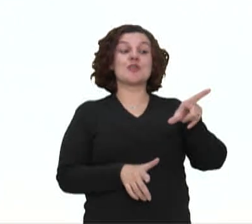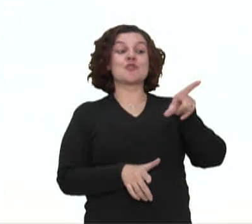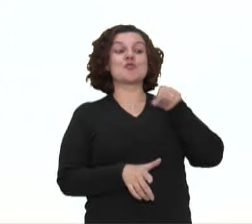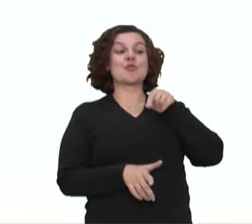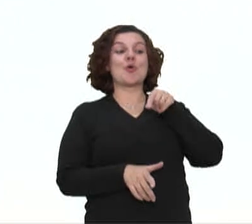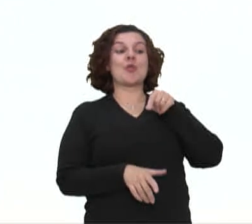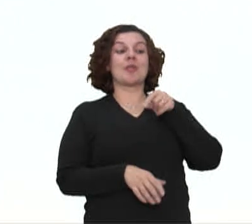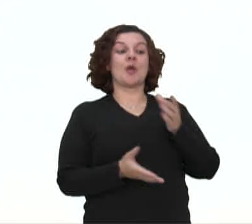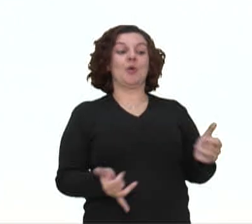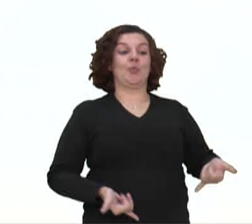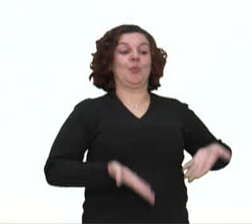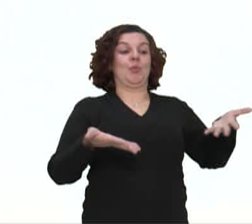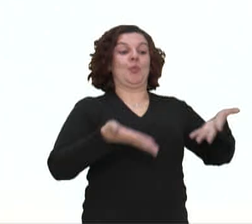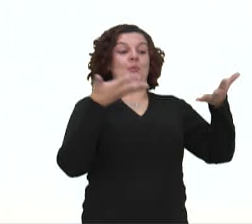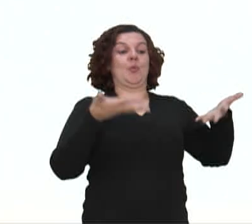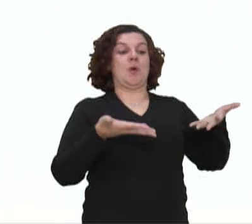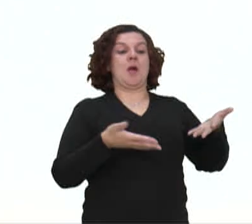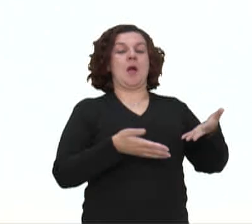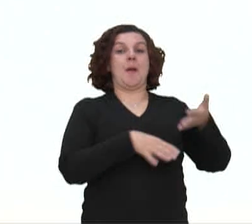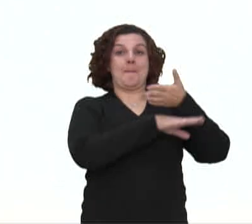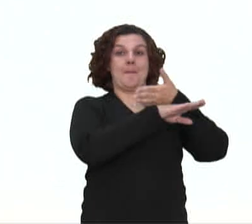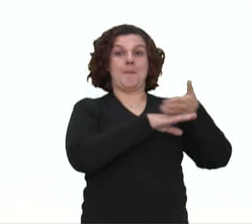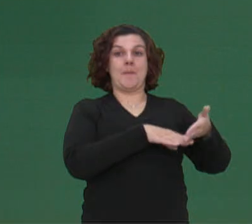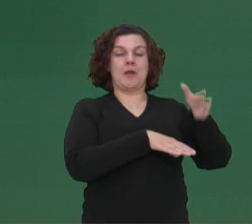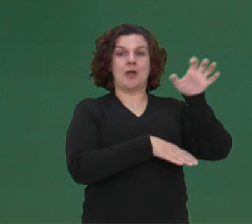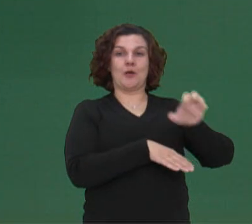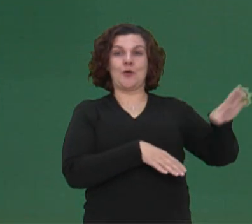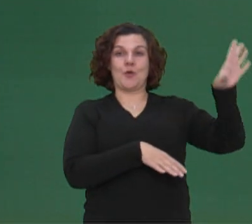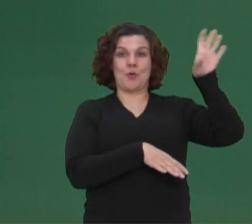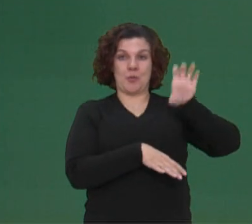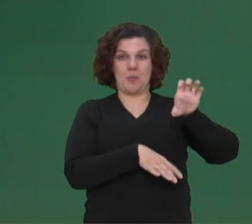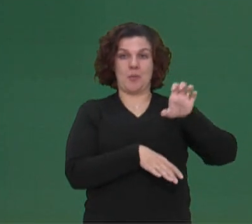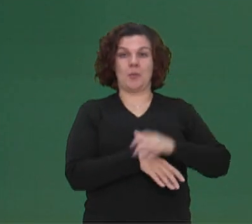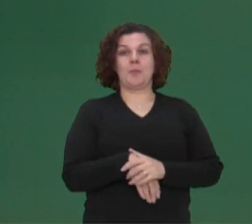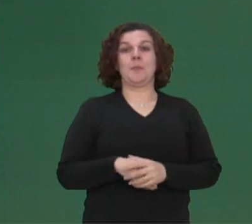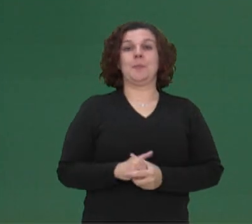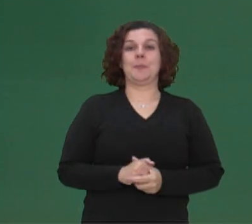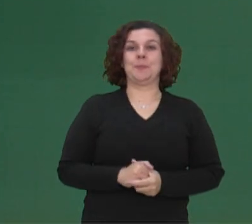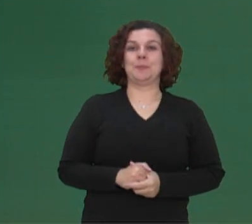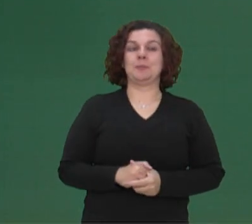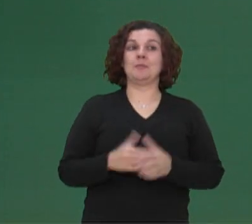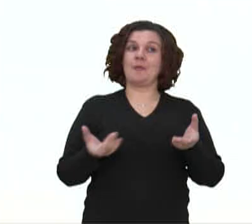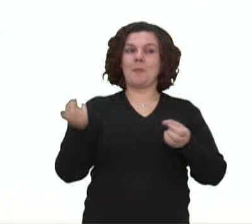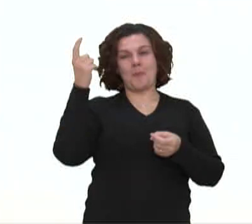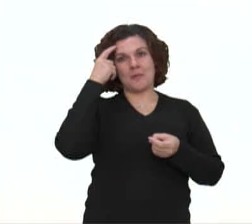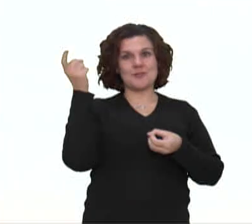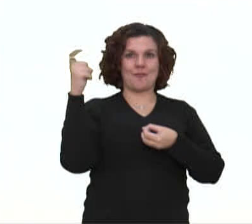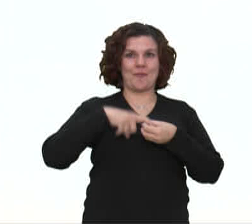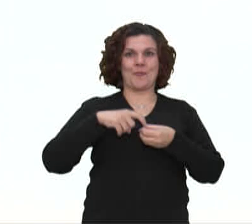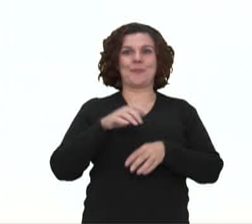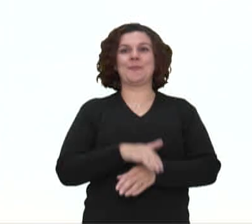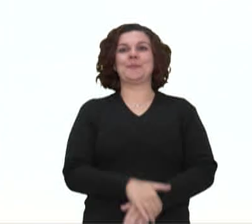no contexto socioeconômico do país. Dá uma pensadinha e a gente já volta com a resposta.